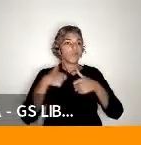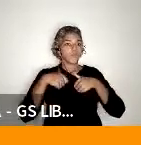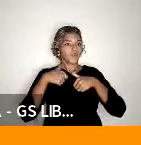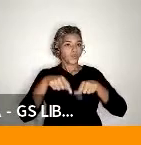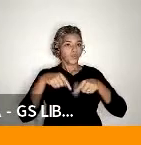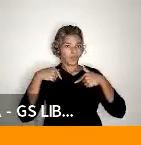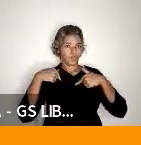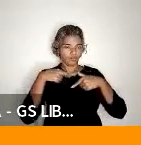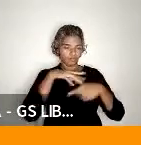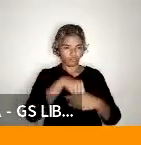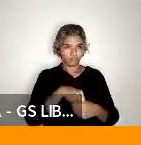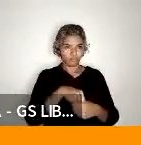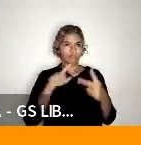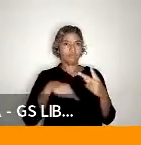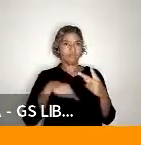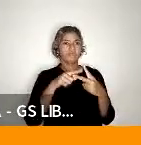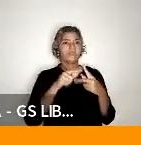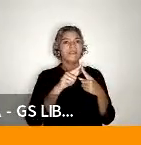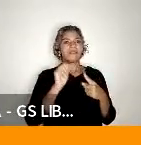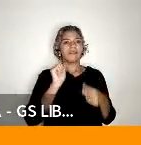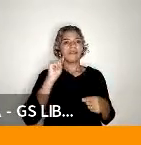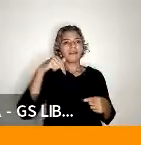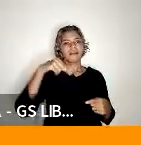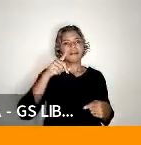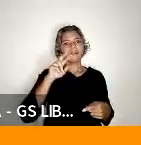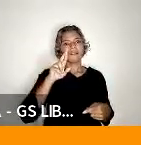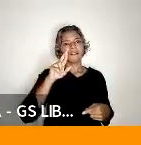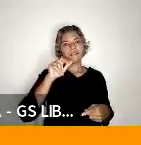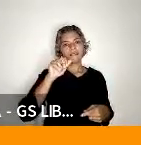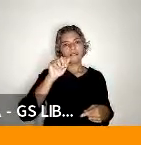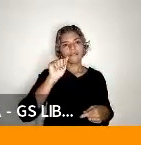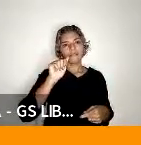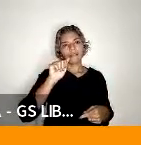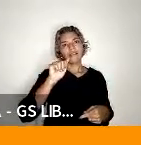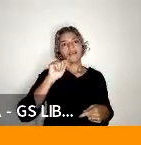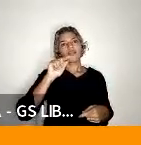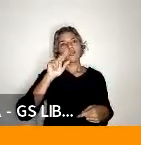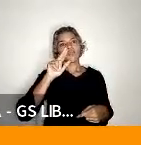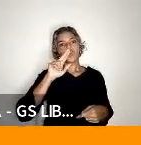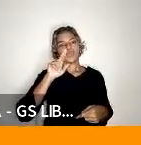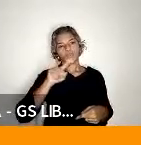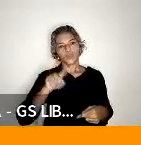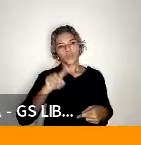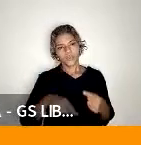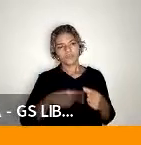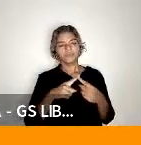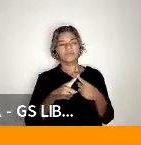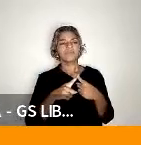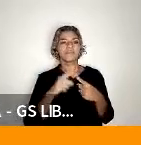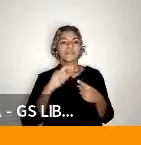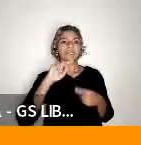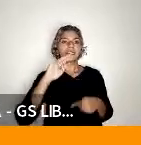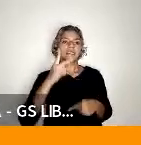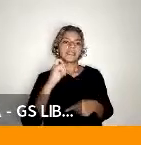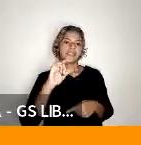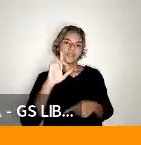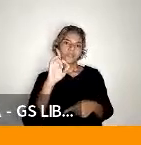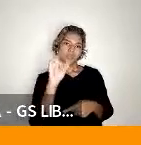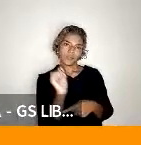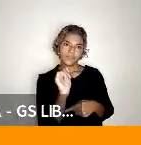com a Andréa da Luz, que é da Coordenação Geral de Gestão de Pessoas da Fiocruz, com a Hilda Gomes, da Casa de Oswaldo